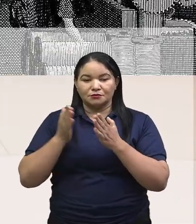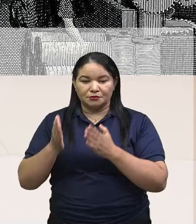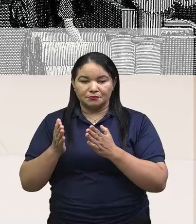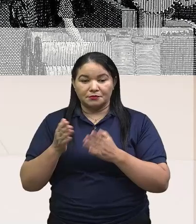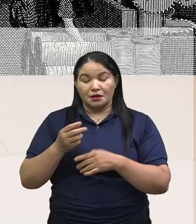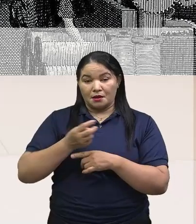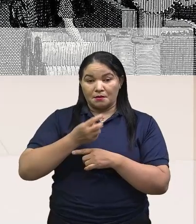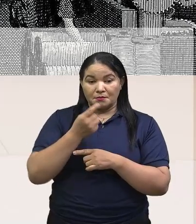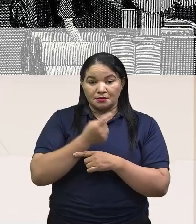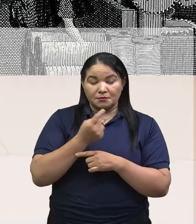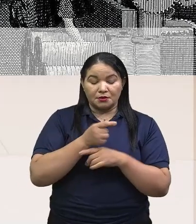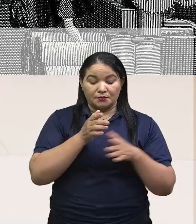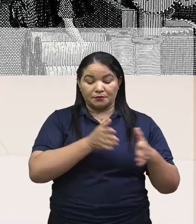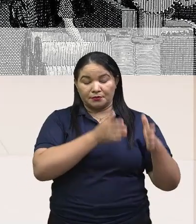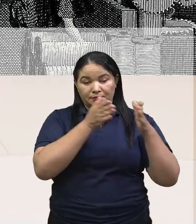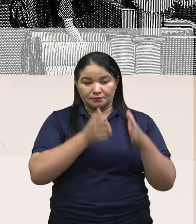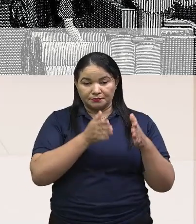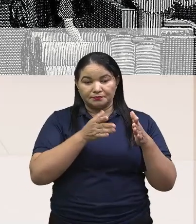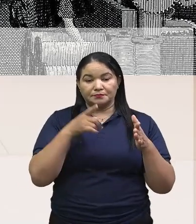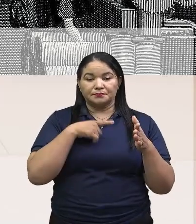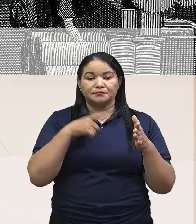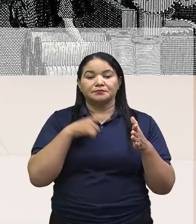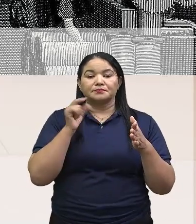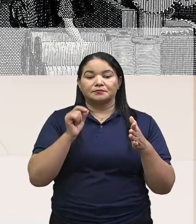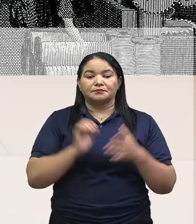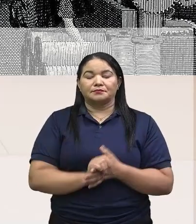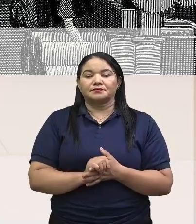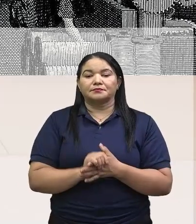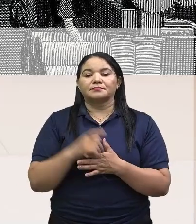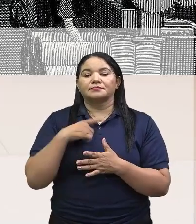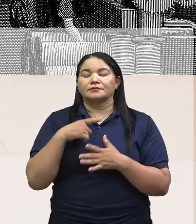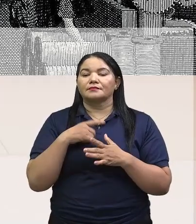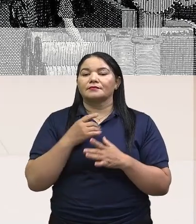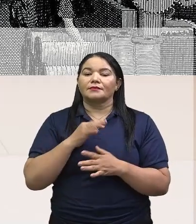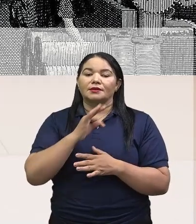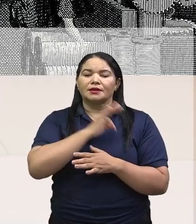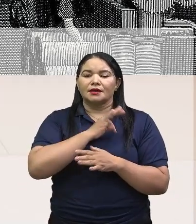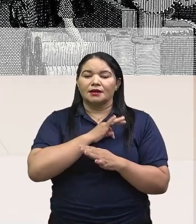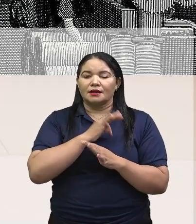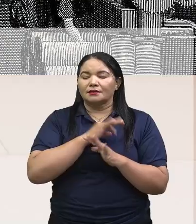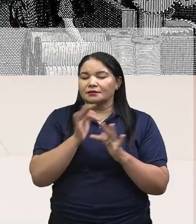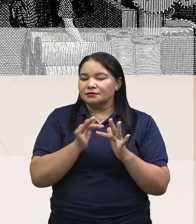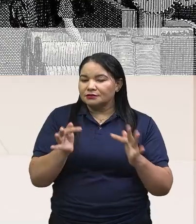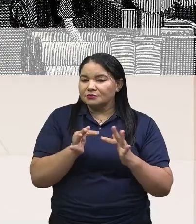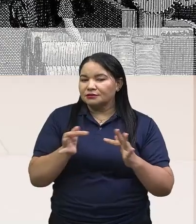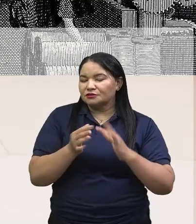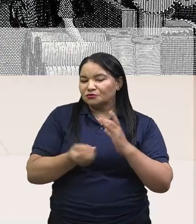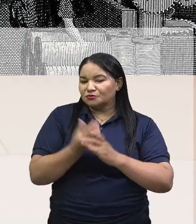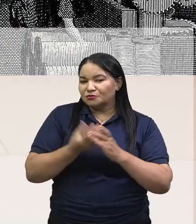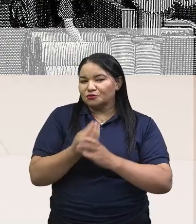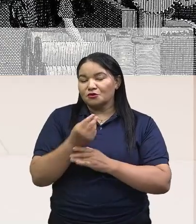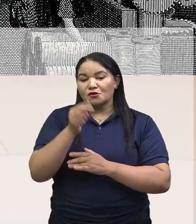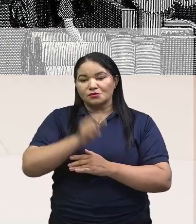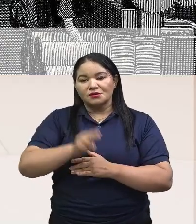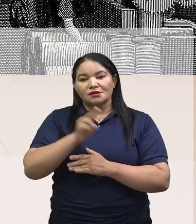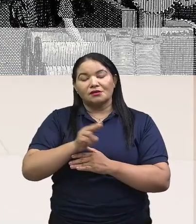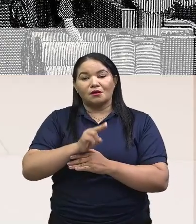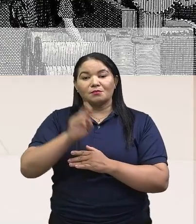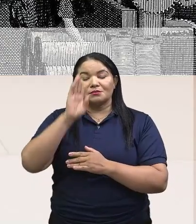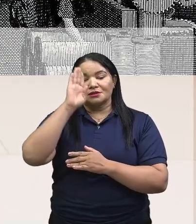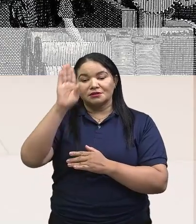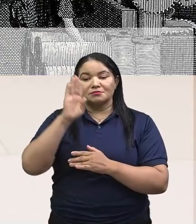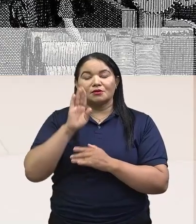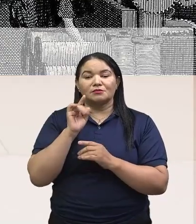primeiro momento, você tem a predominância de técnicas simples de produção, a utilização